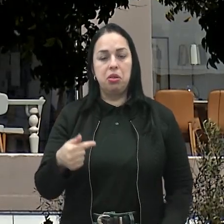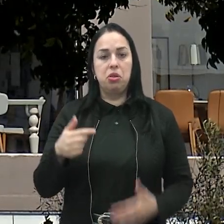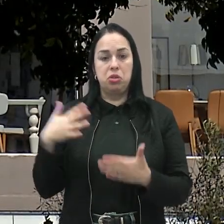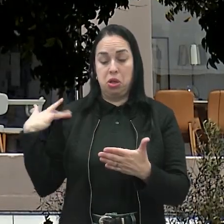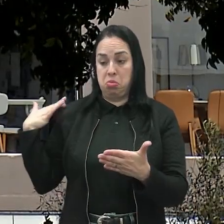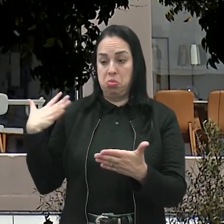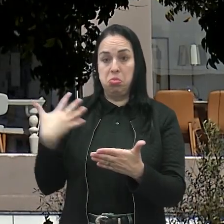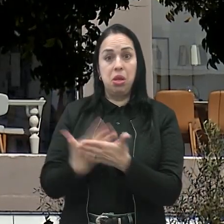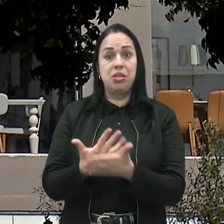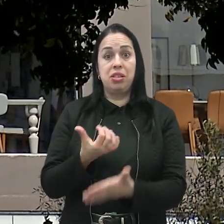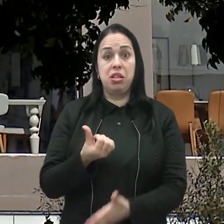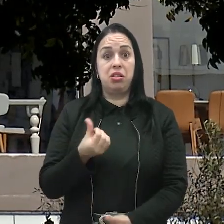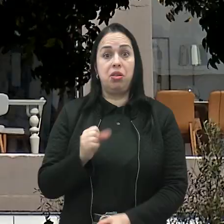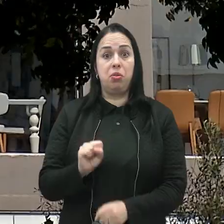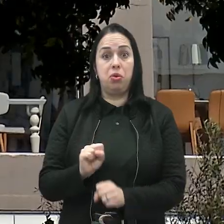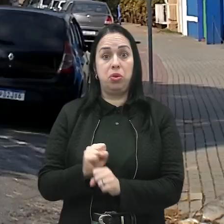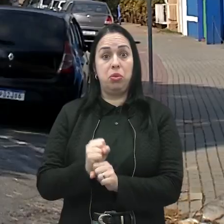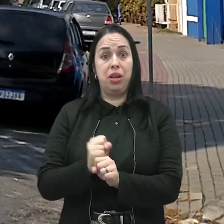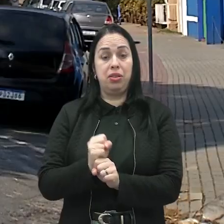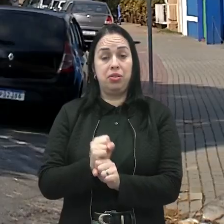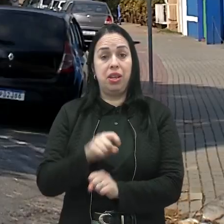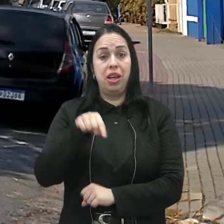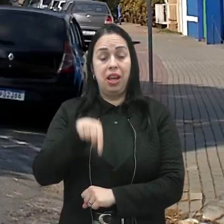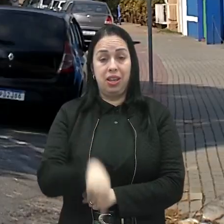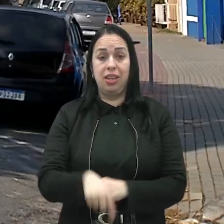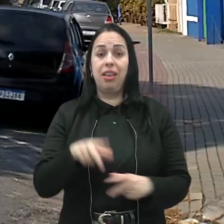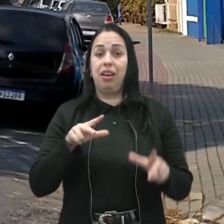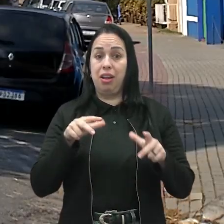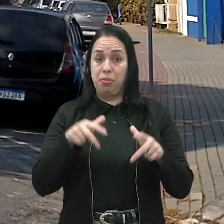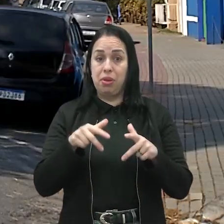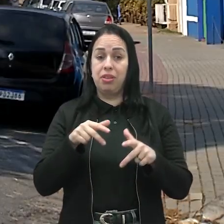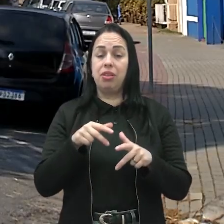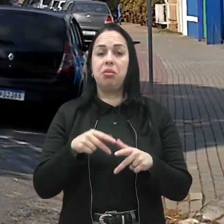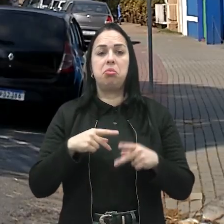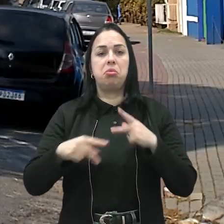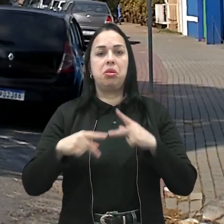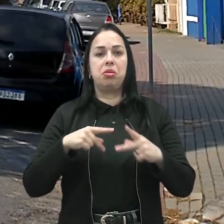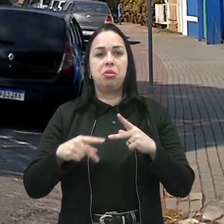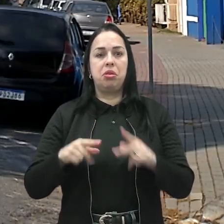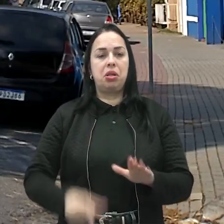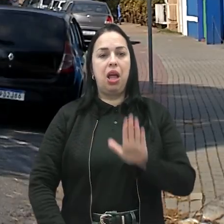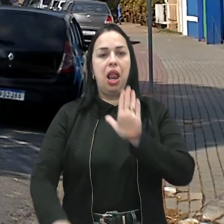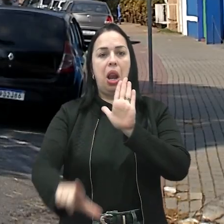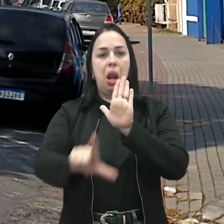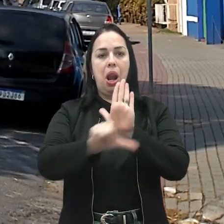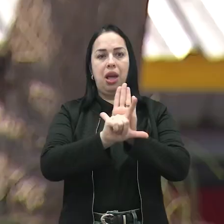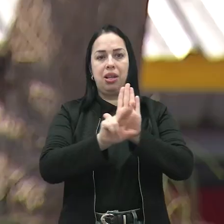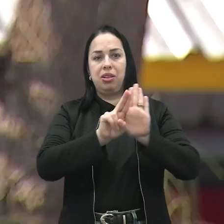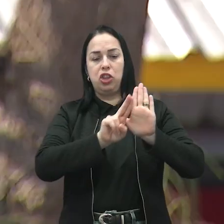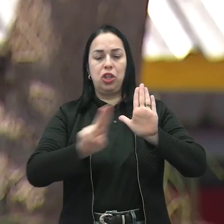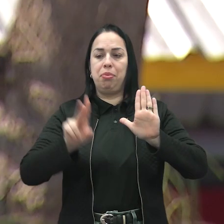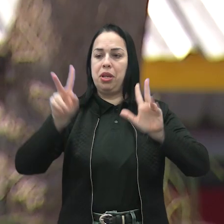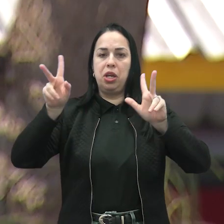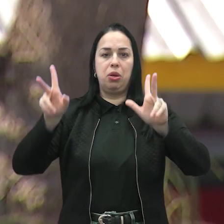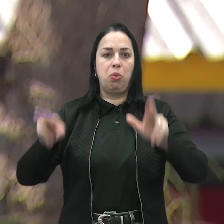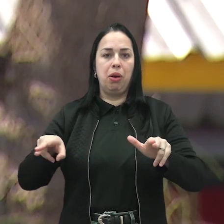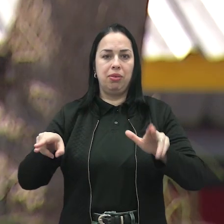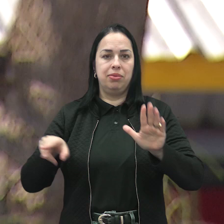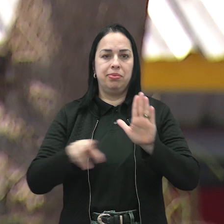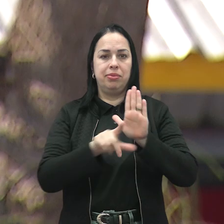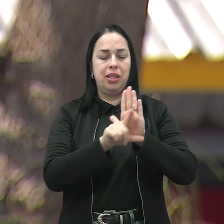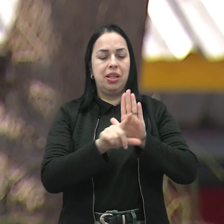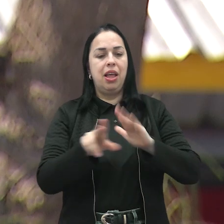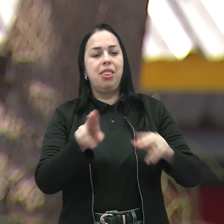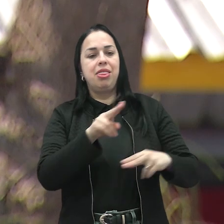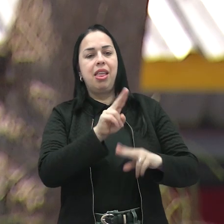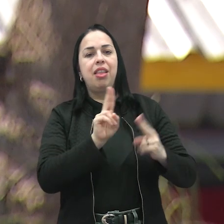1957, há 68 anos, a Câmara Municipal de São José dos Campos decretou a lei que deu o nome de Barão